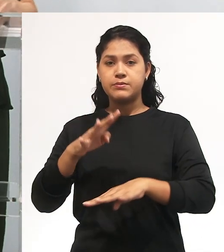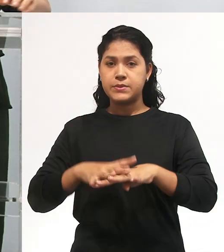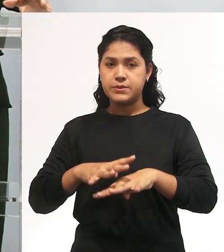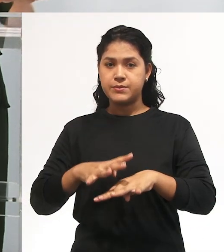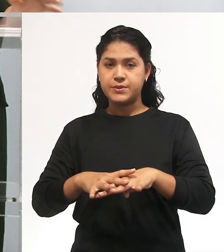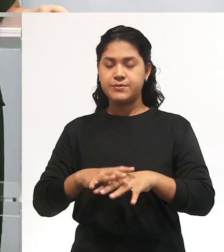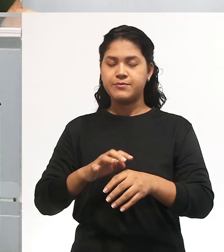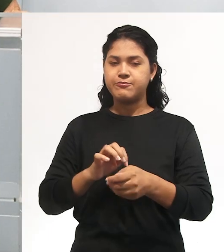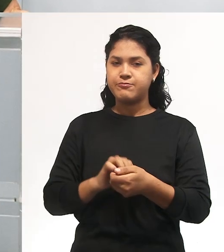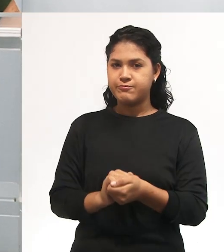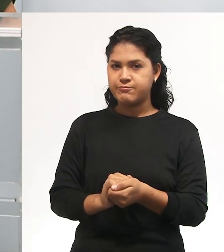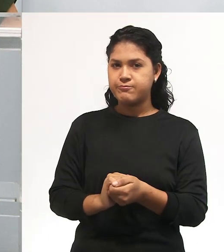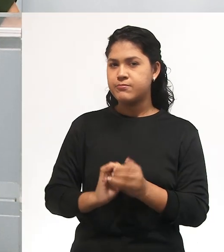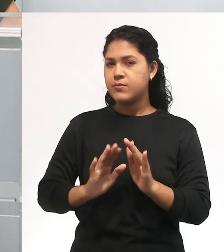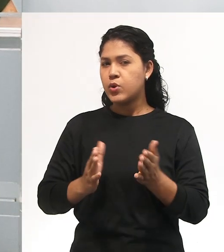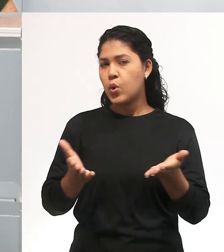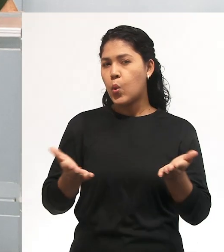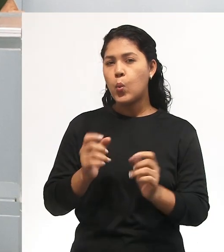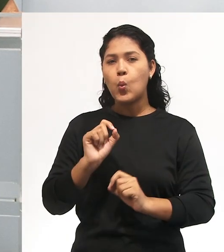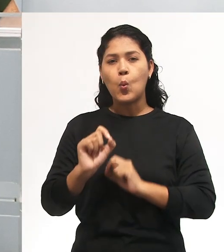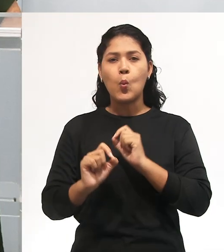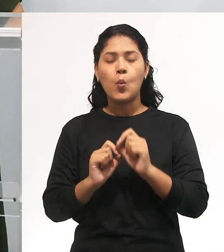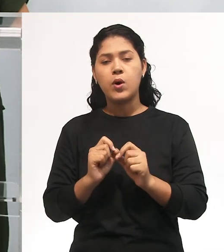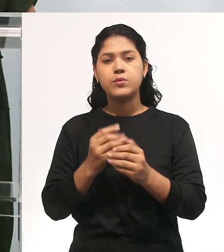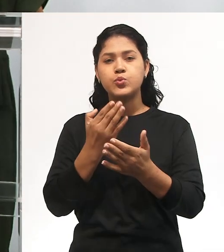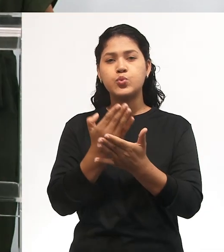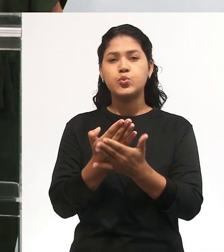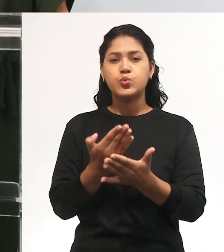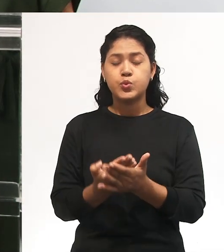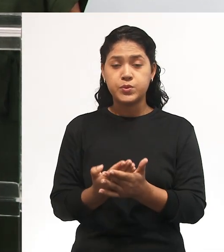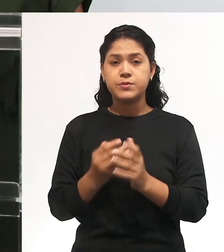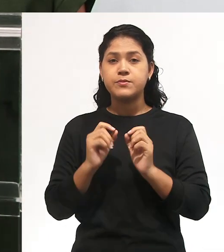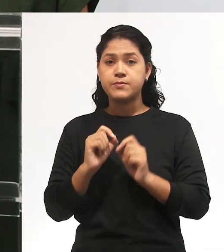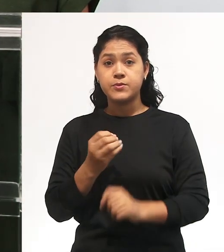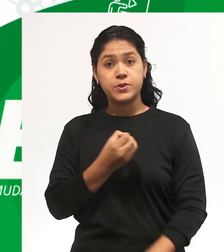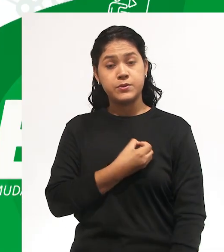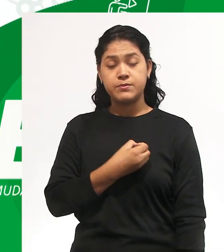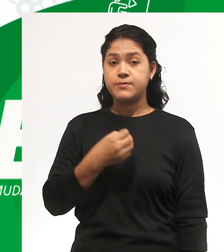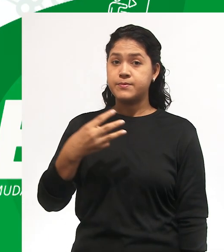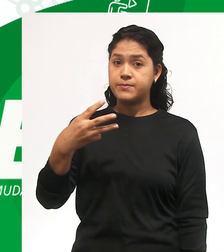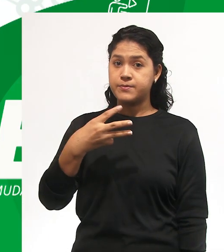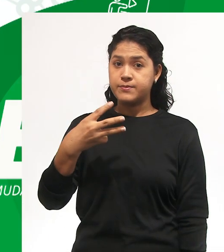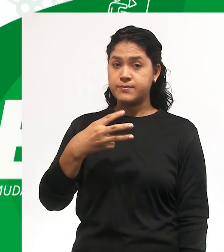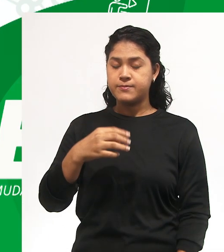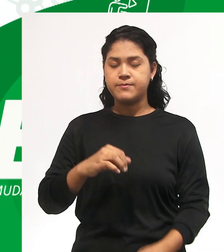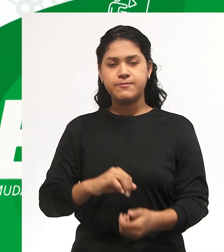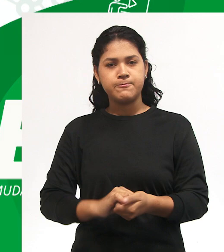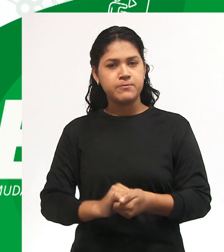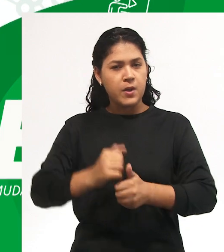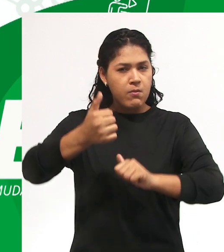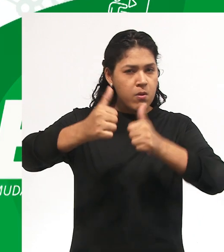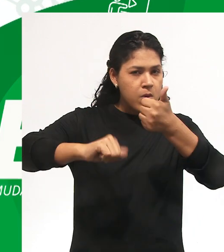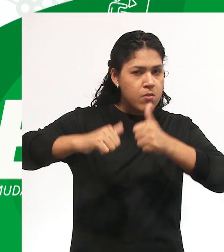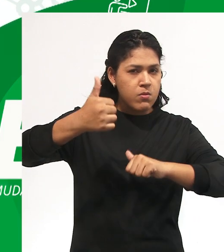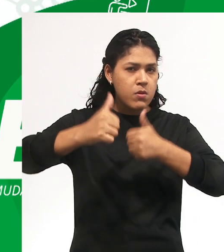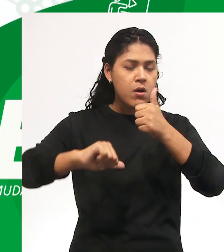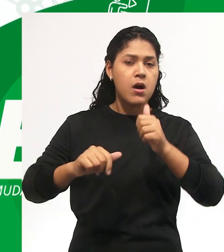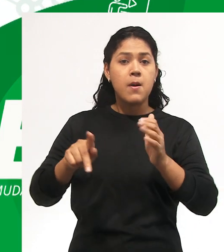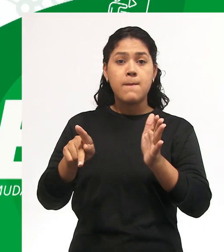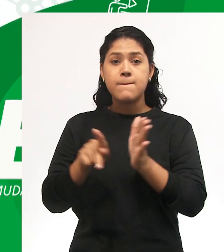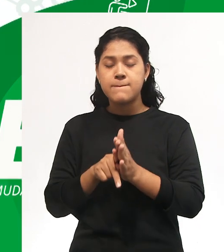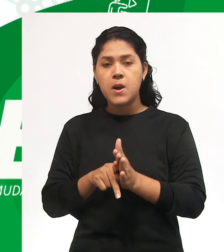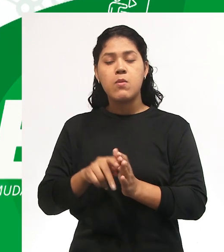Matemática. Na nossa aula de hoje, nós vamos tratar da aula 3, Avaliação na